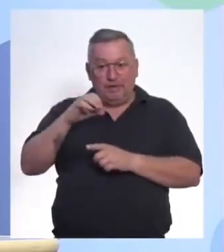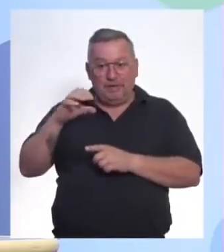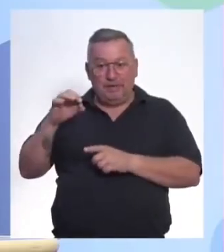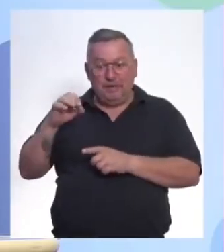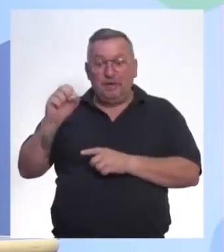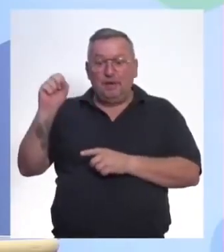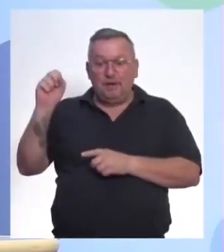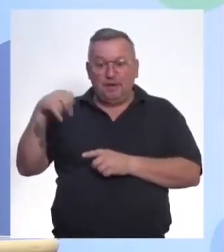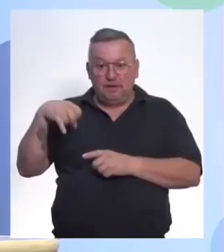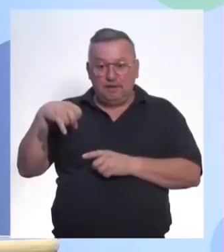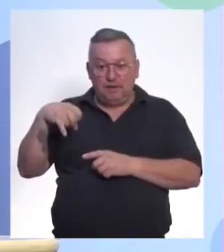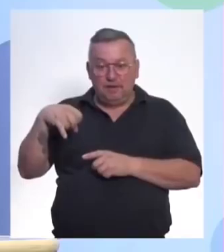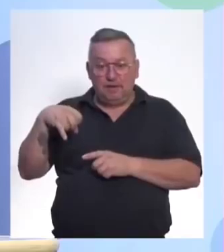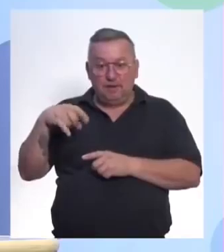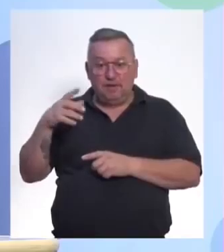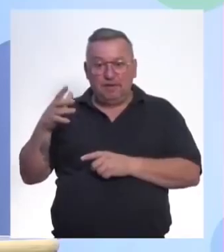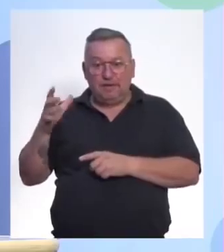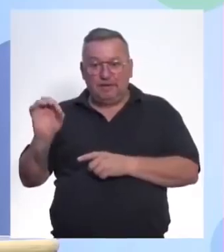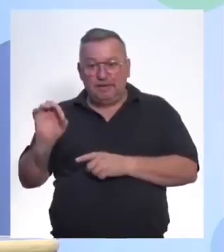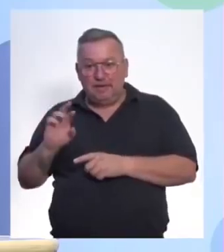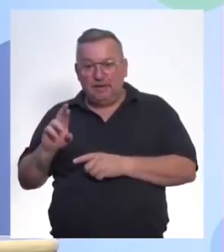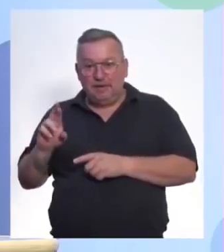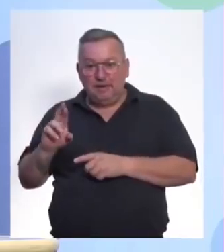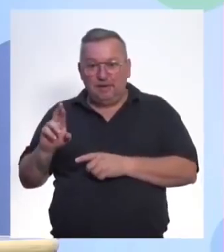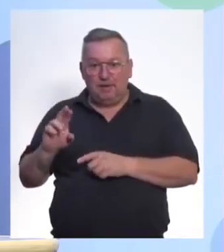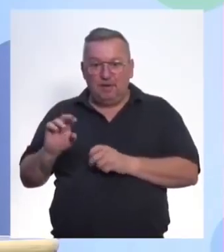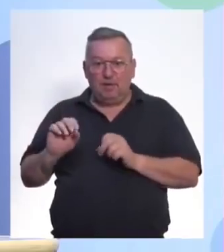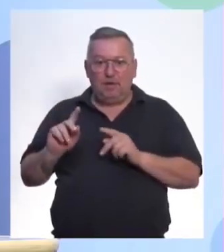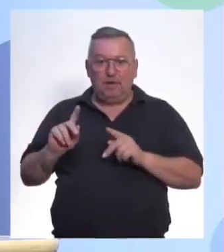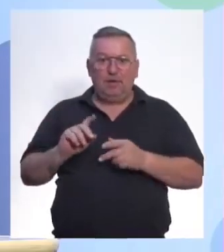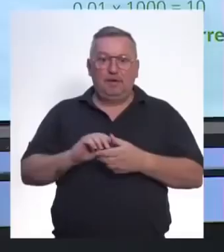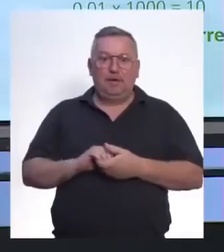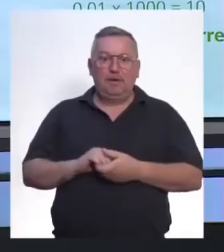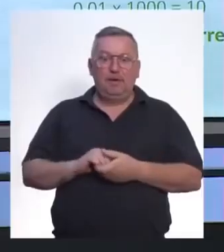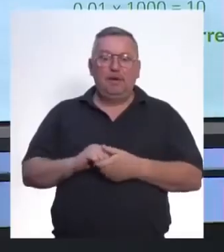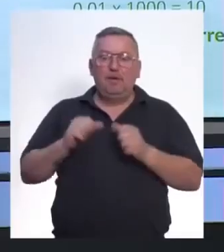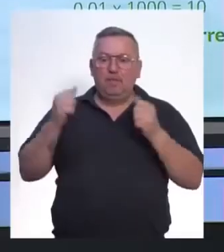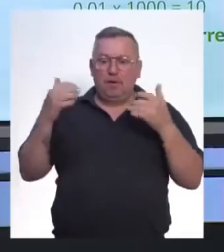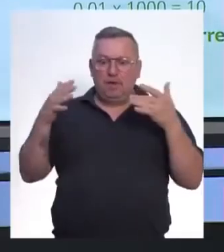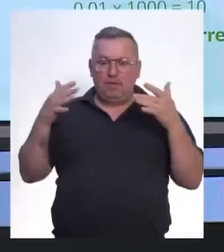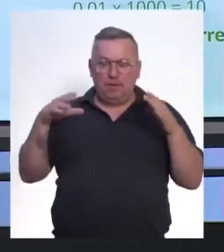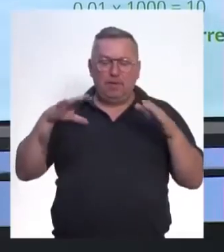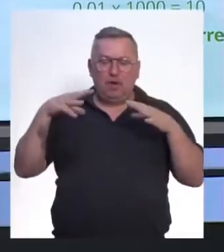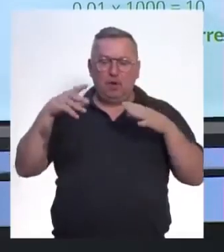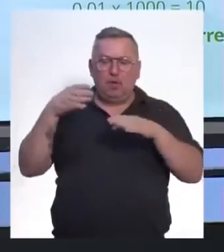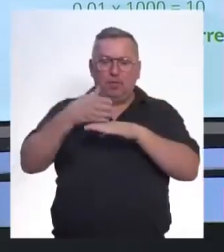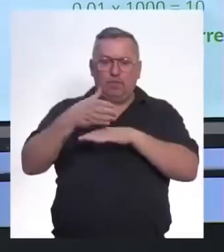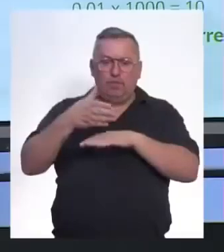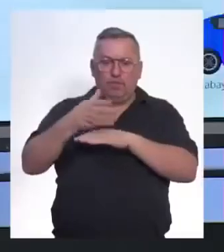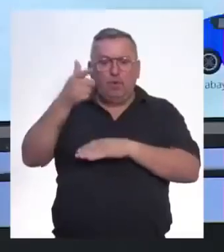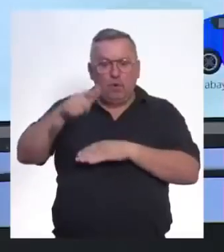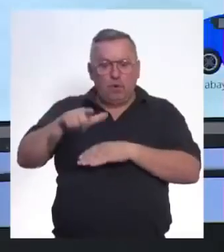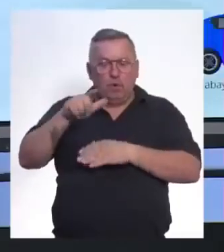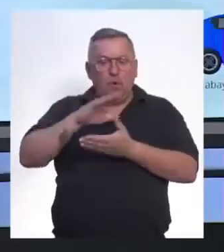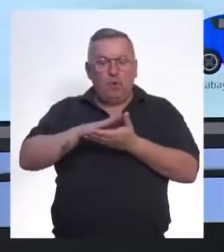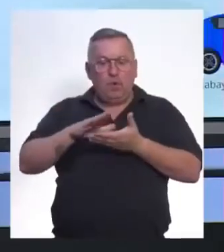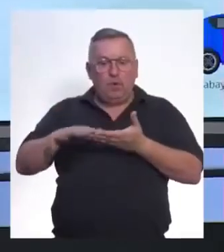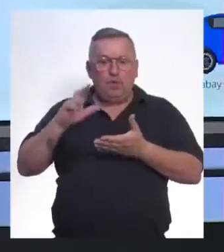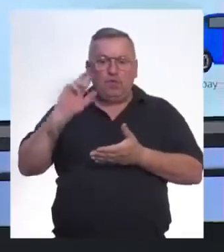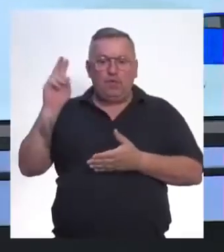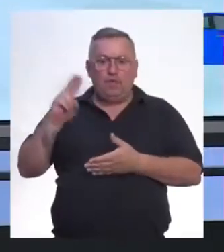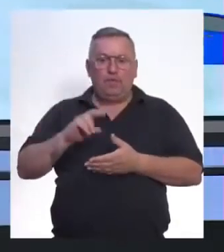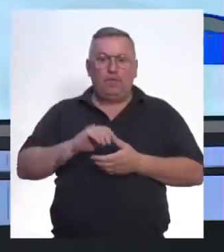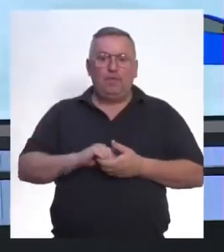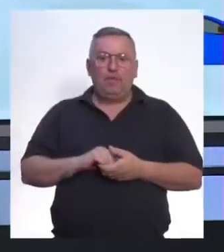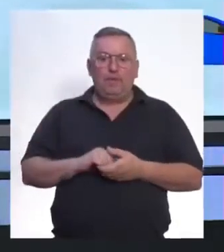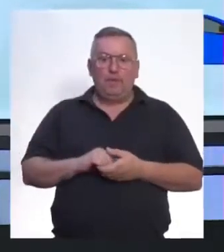e sim os R$10, correto? Beleza? Parabéns a todos que participaram. Vamos para a próxima atividade, Alessandra?